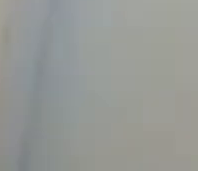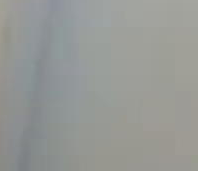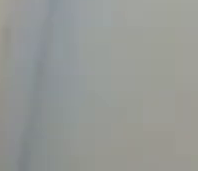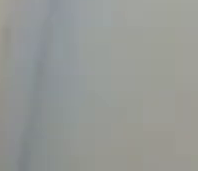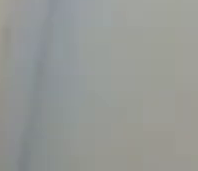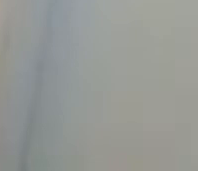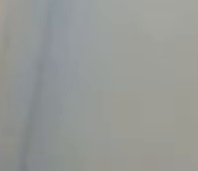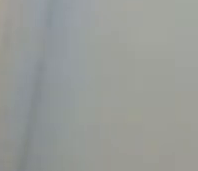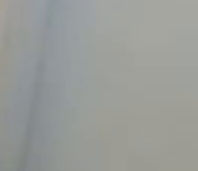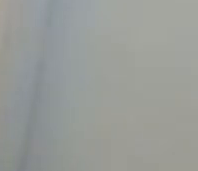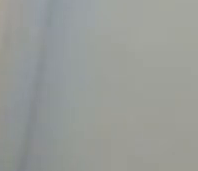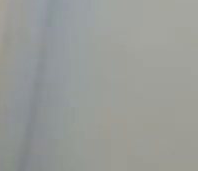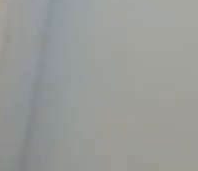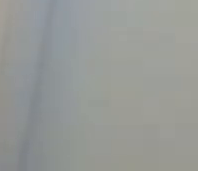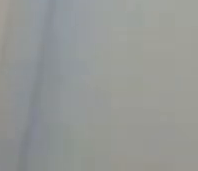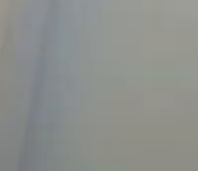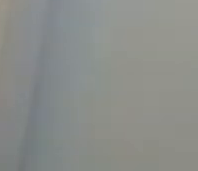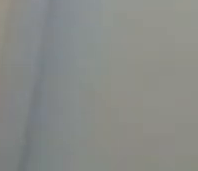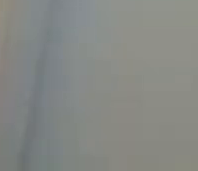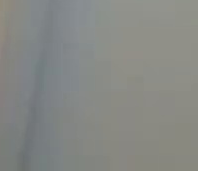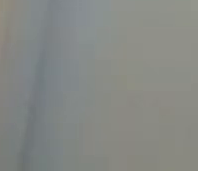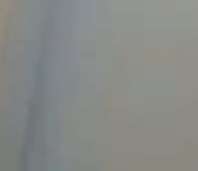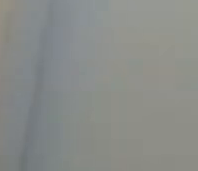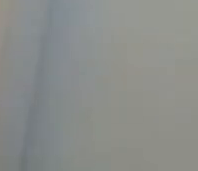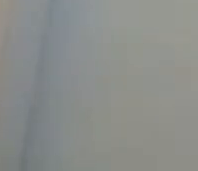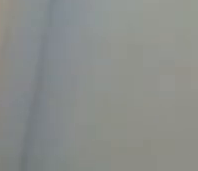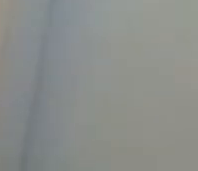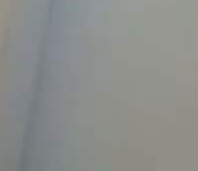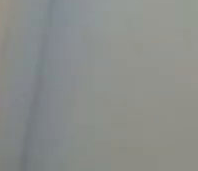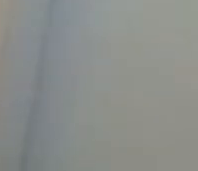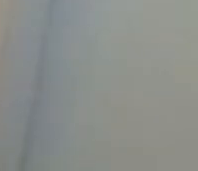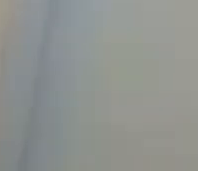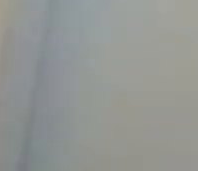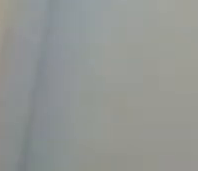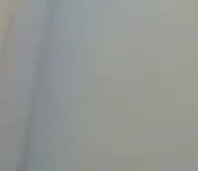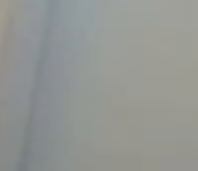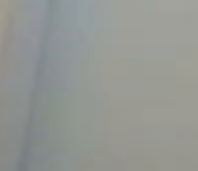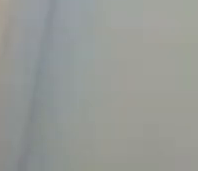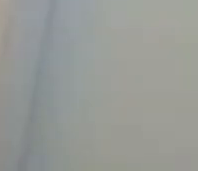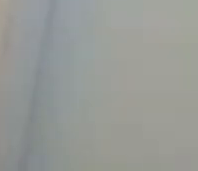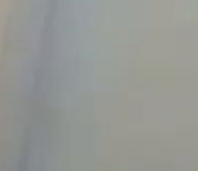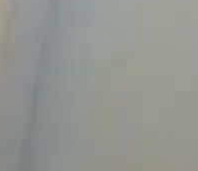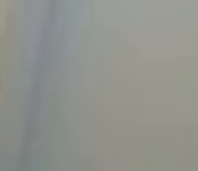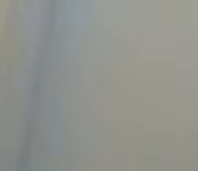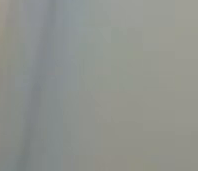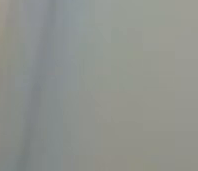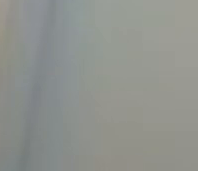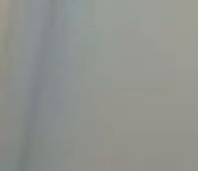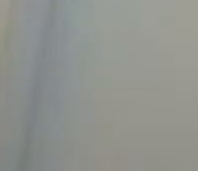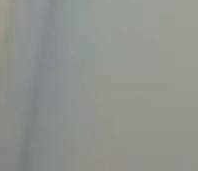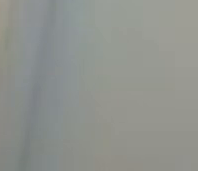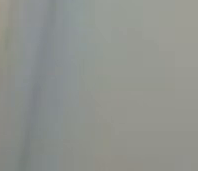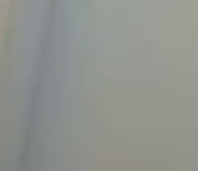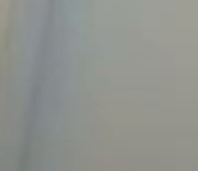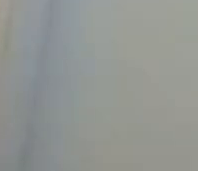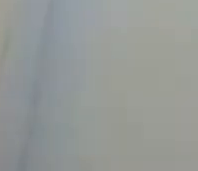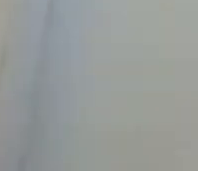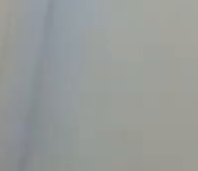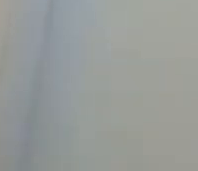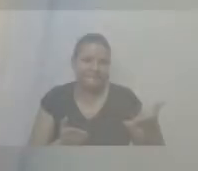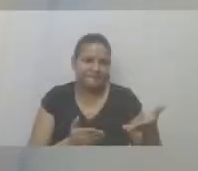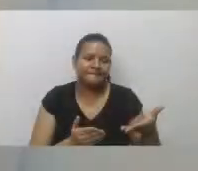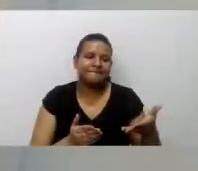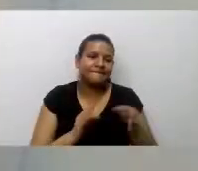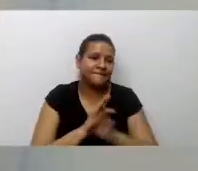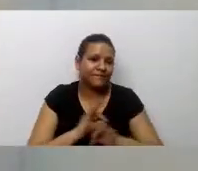Obrigado, professor Guilherme. Obrigado a todos que nos acompanharam. Essa foi mais uma sessão da nossa ELT Week Brasil 2024. Excelente sessão,